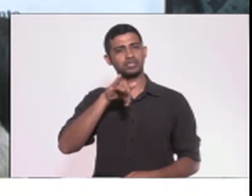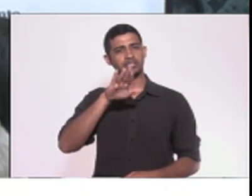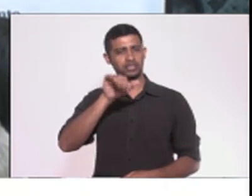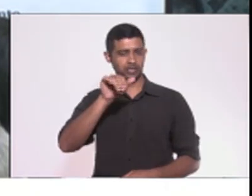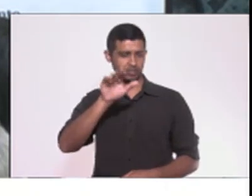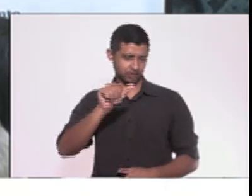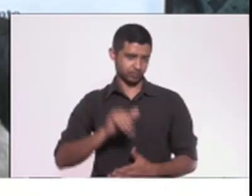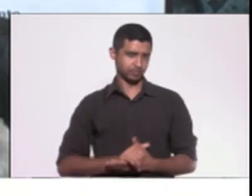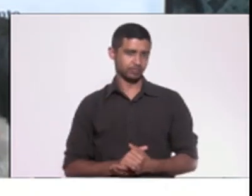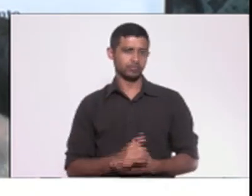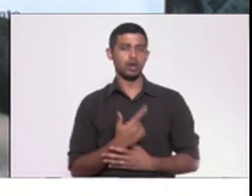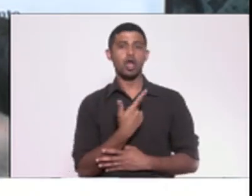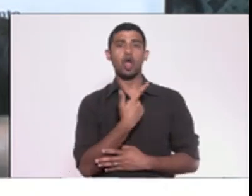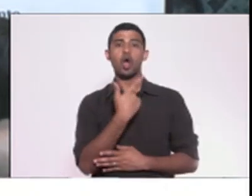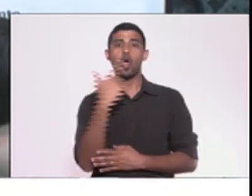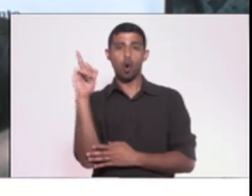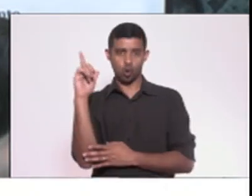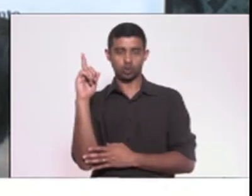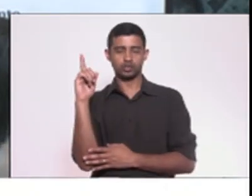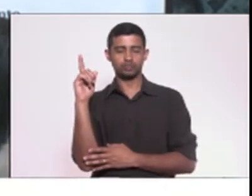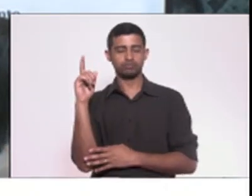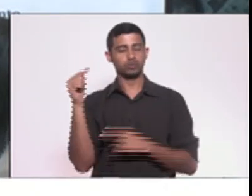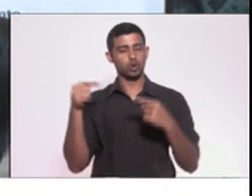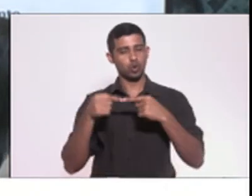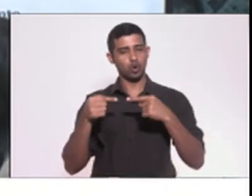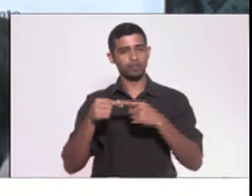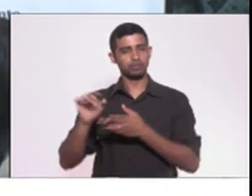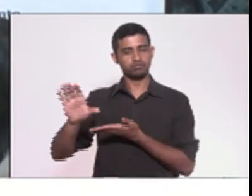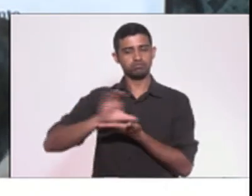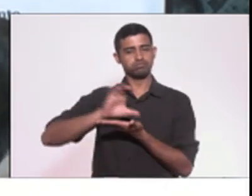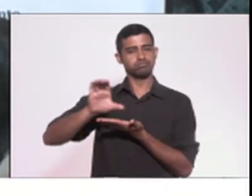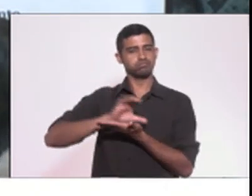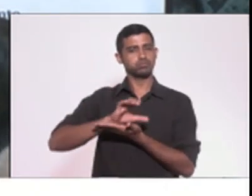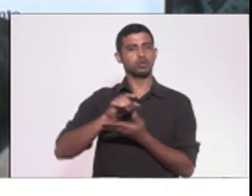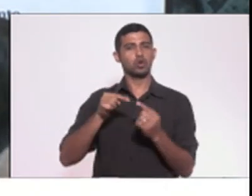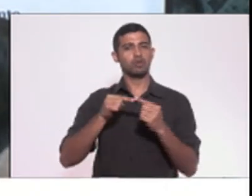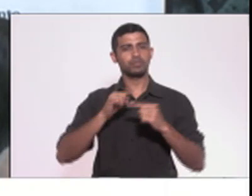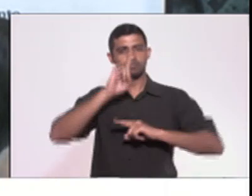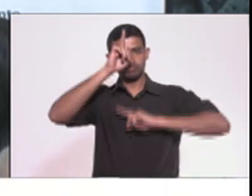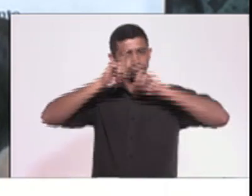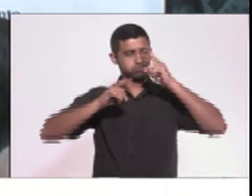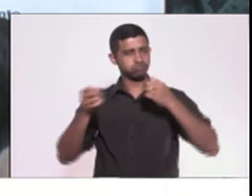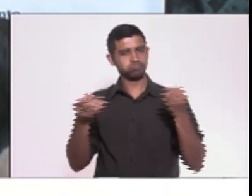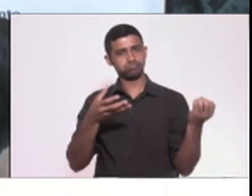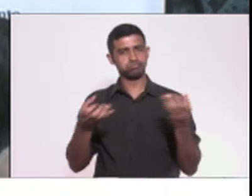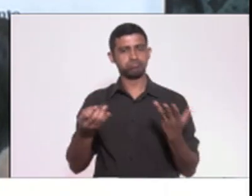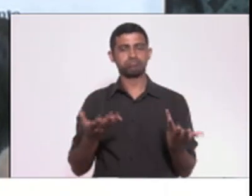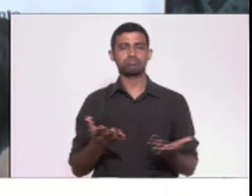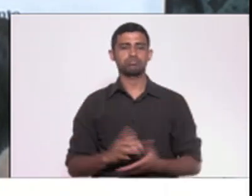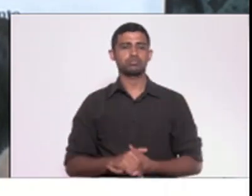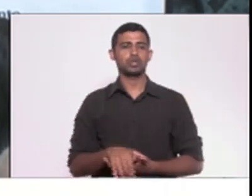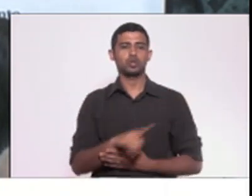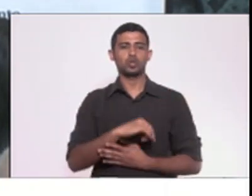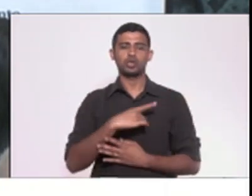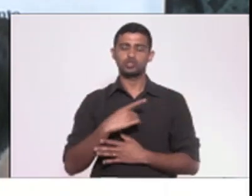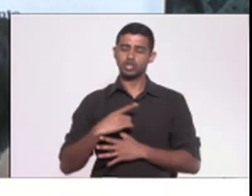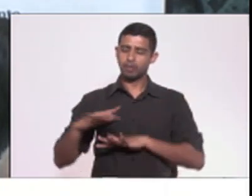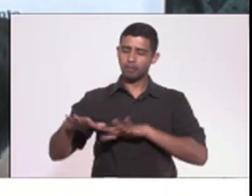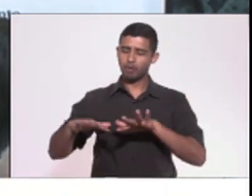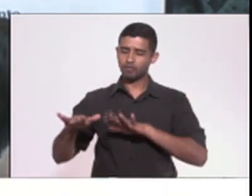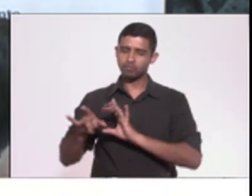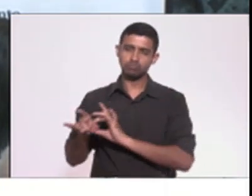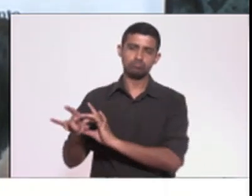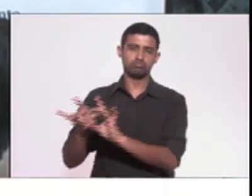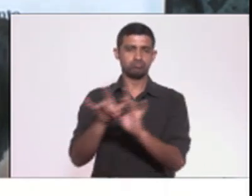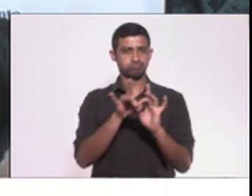outra fonte nossa de recursos, que é para inovação e que a gente faz um movimento conjunto com